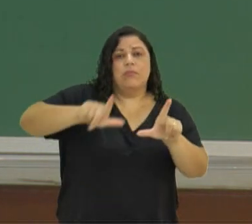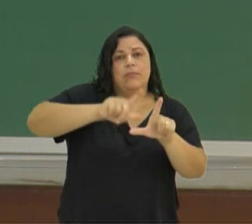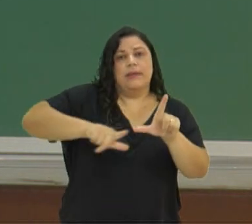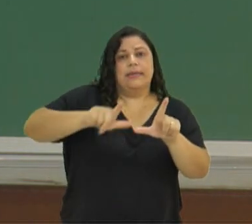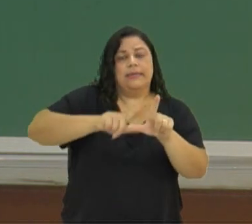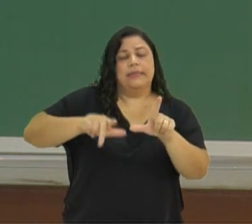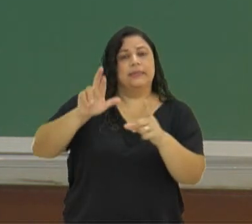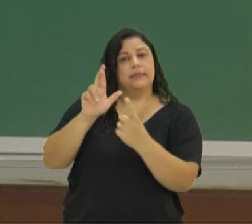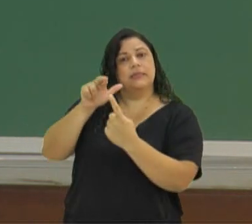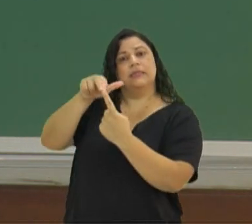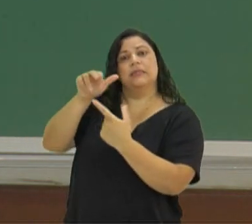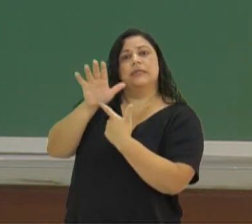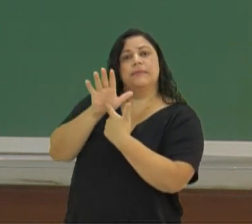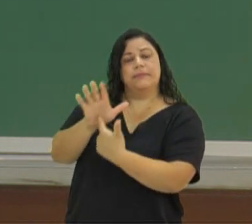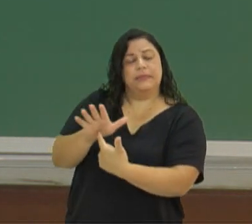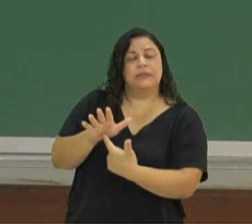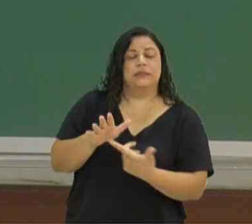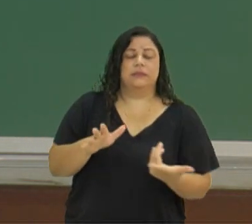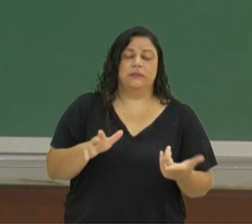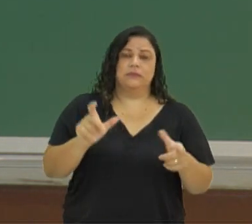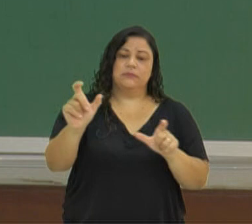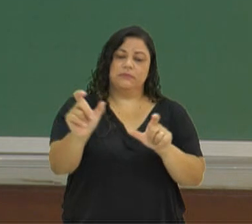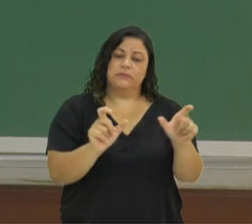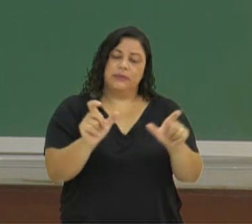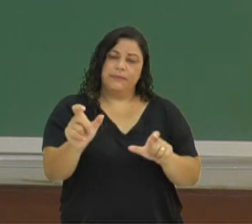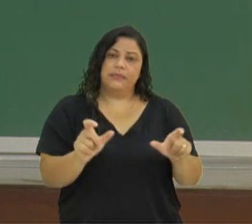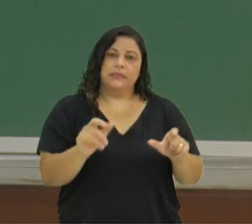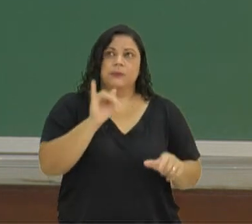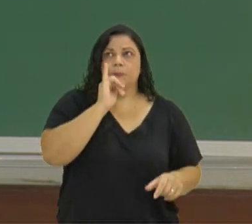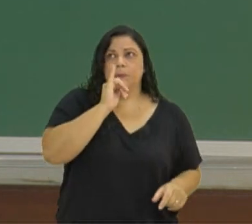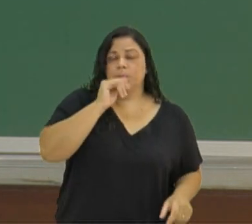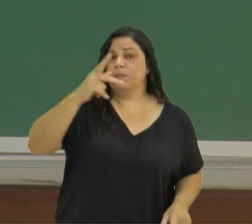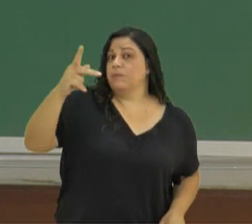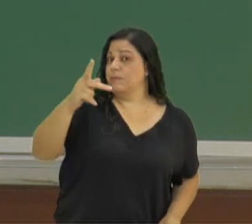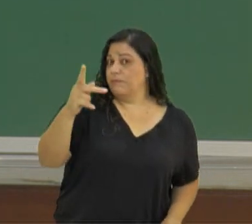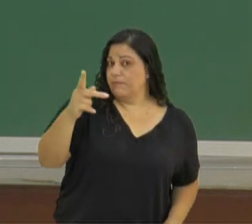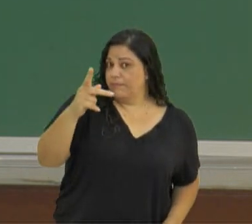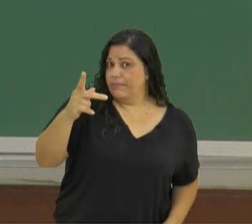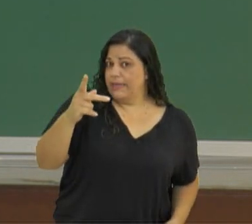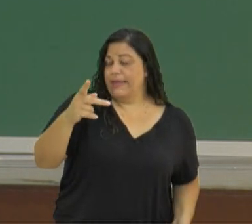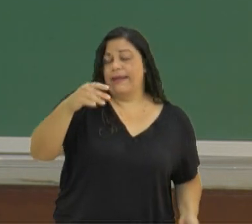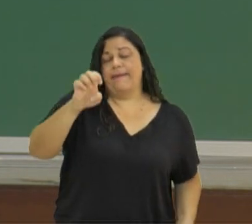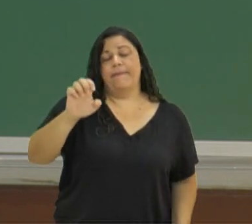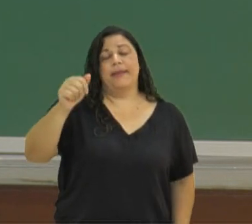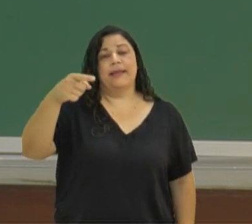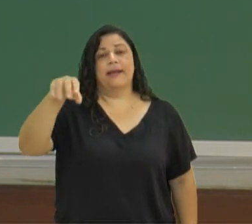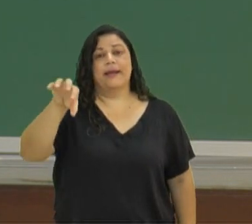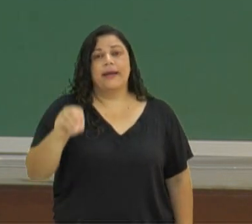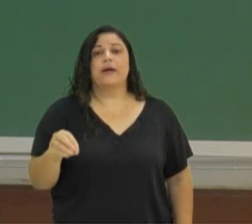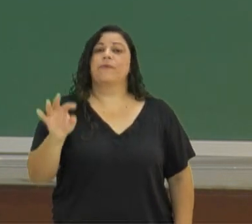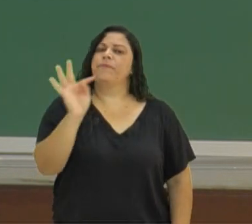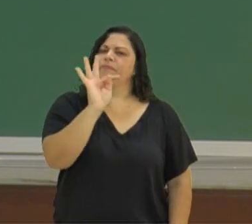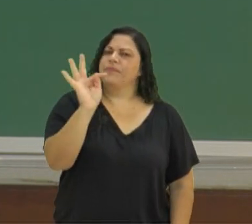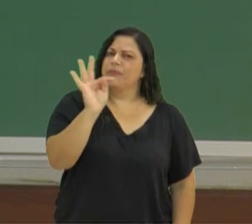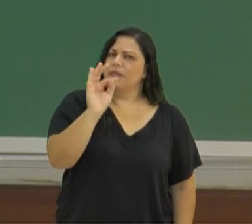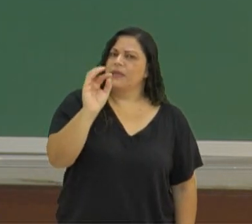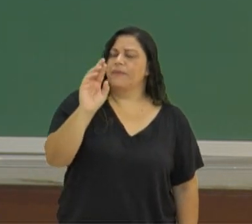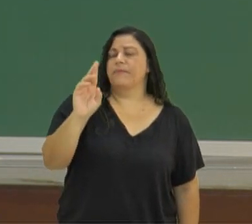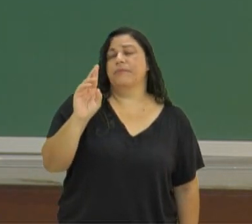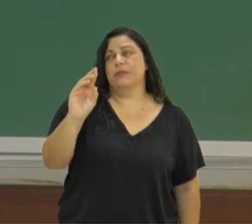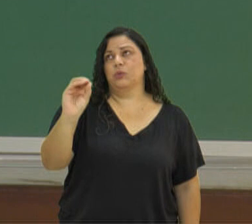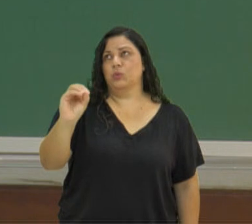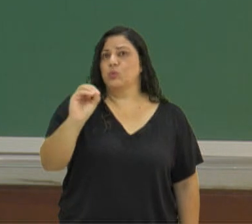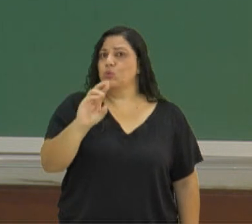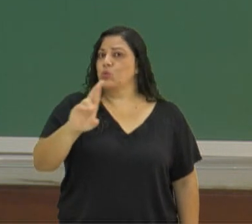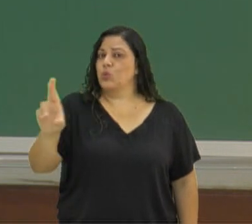represente aquela peça. Por exemplo, um P para peão, um T para torre e assim por diante. Um C para